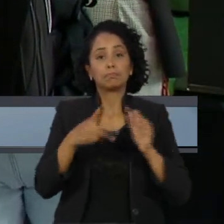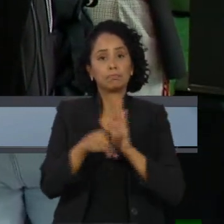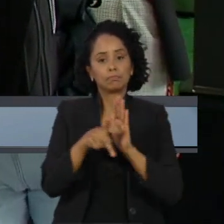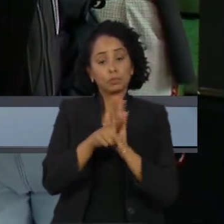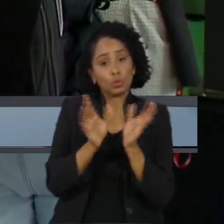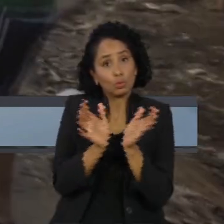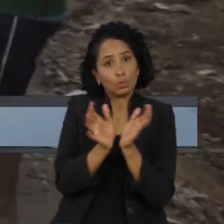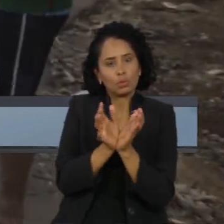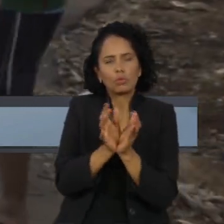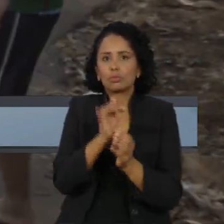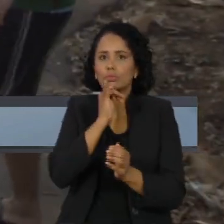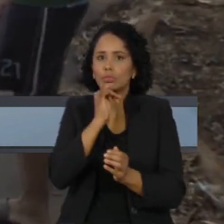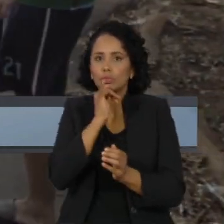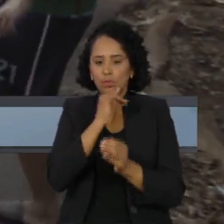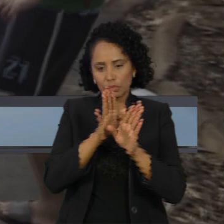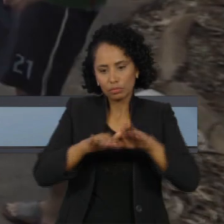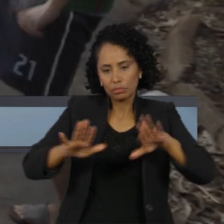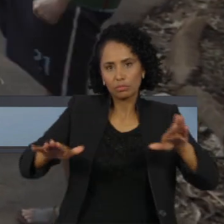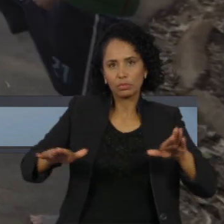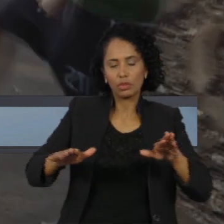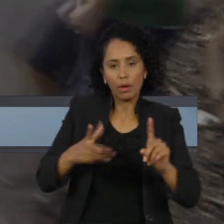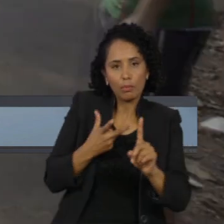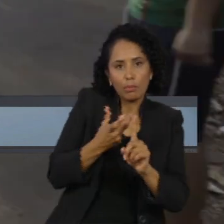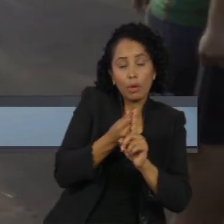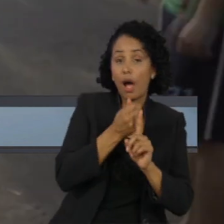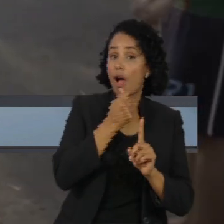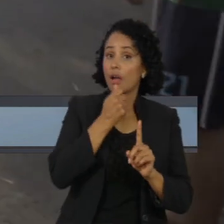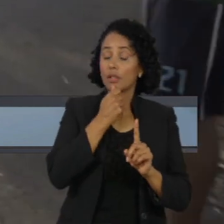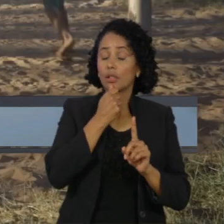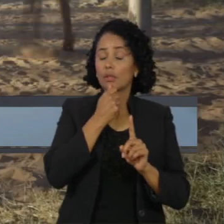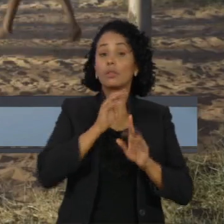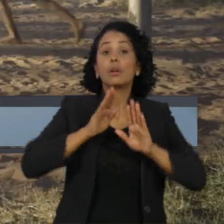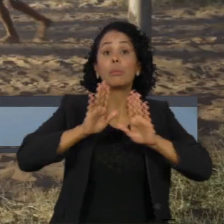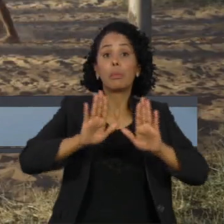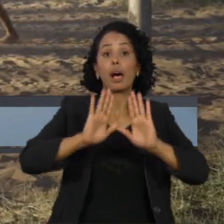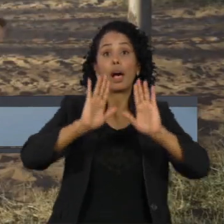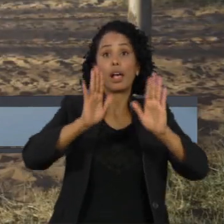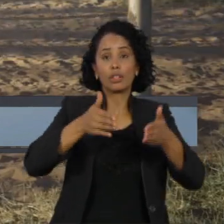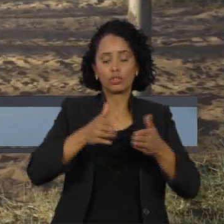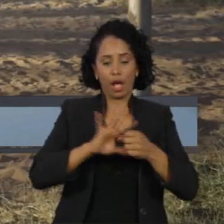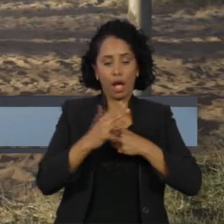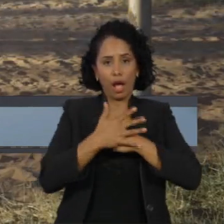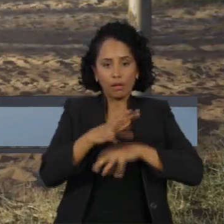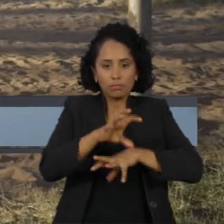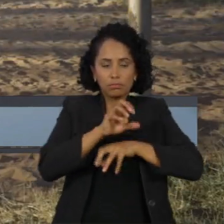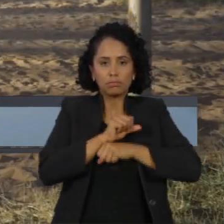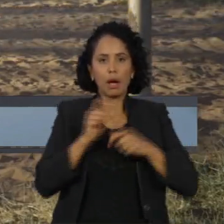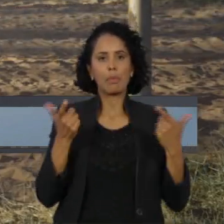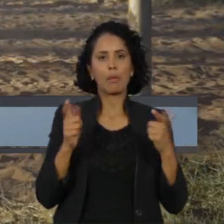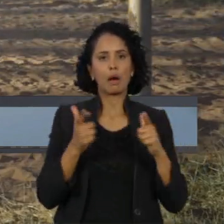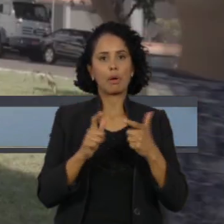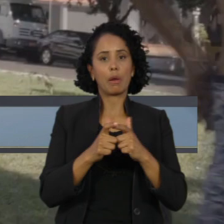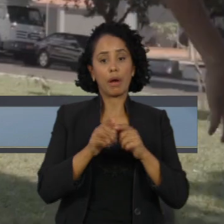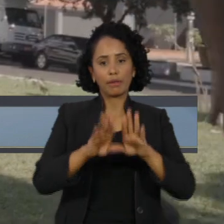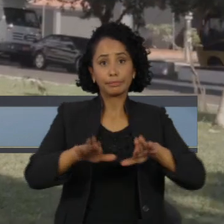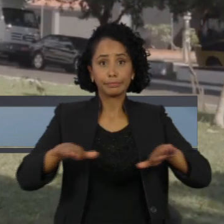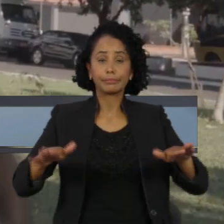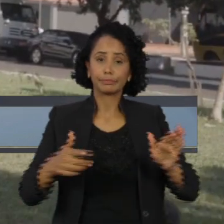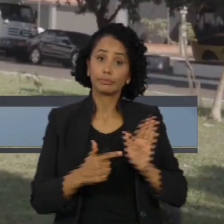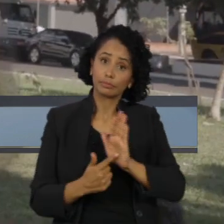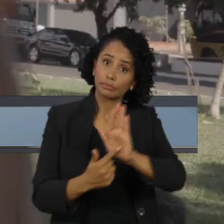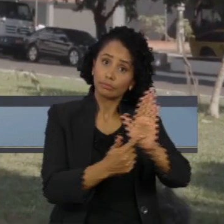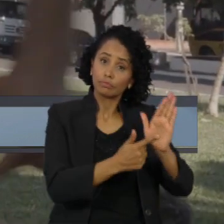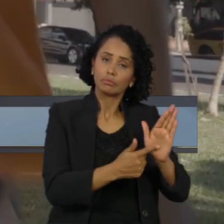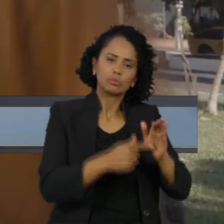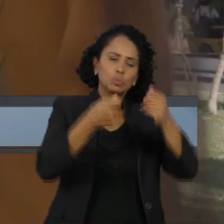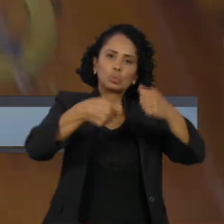As crianças, por exemplo, não foram imunizadas, mas também houve uma queda no número de casos entre as crianças. Isso mostra que não